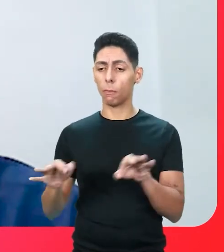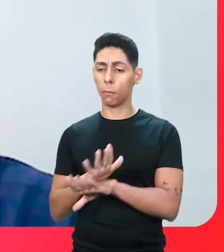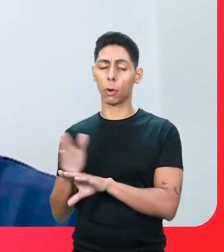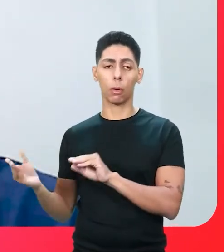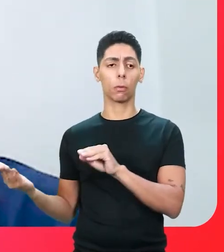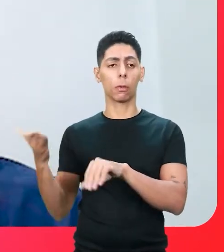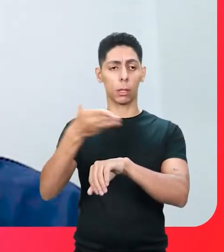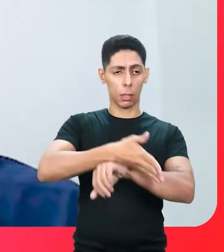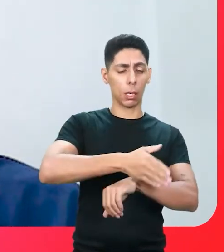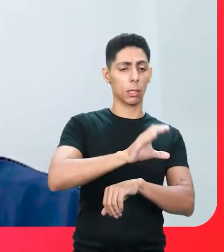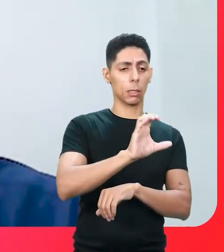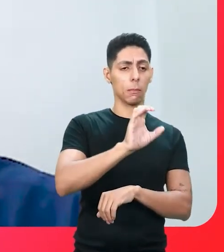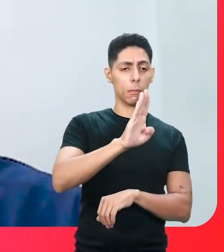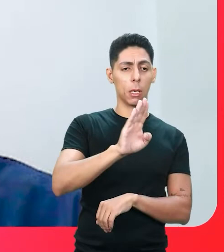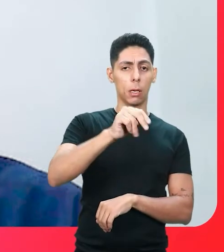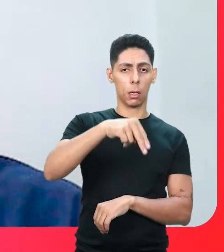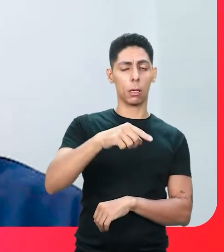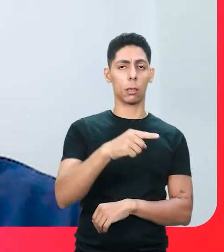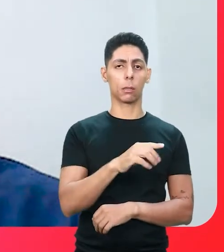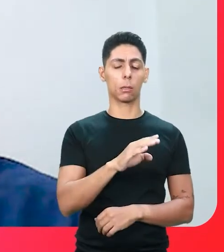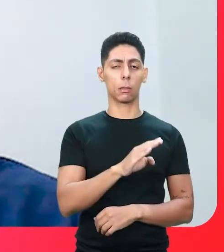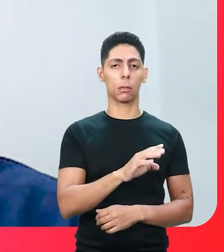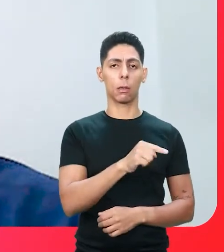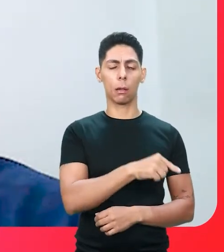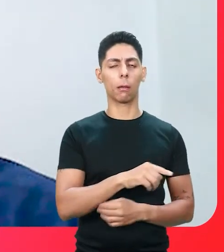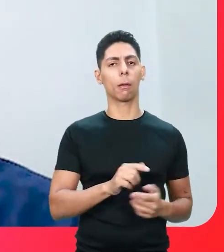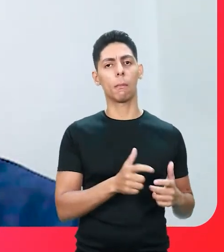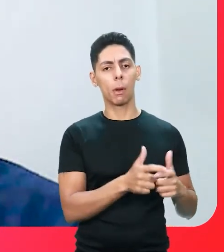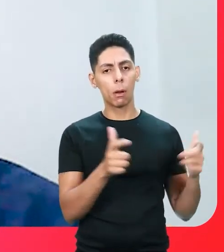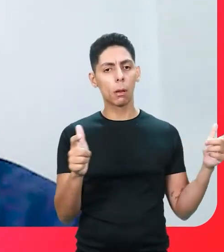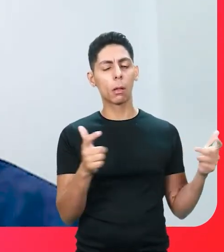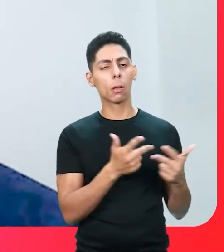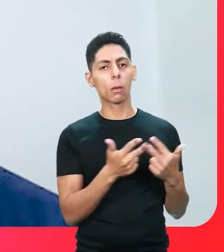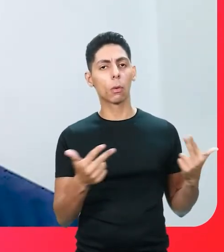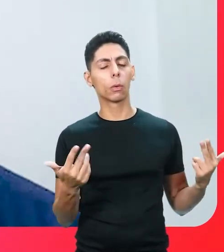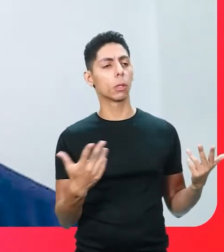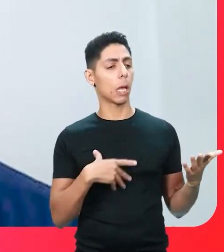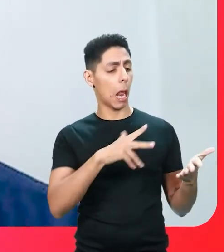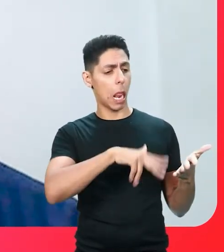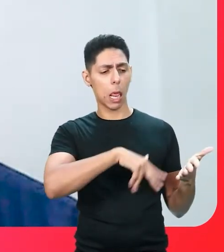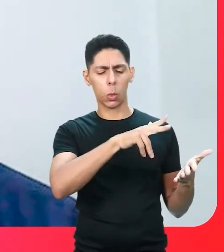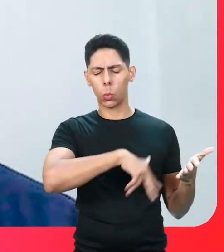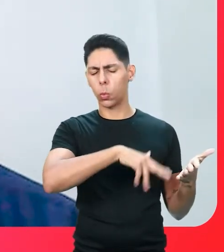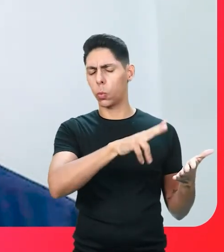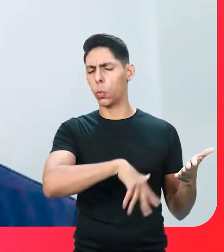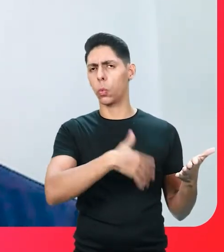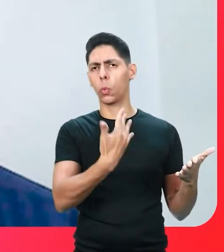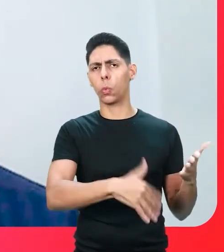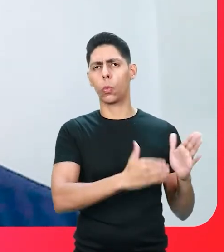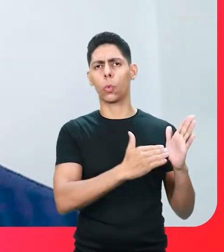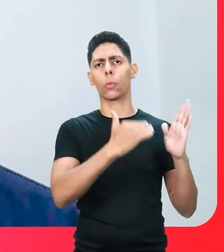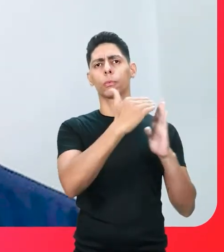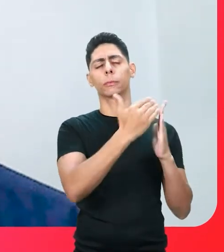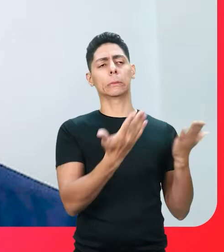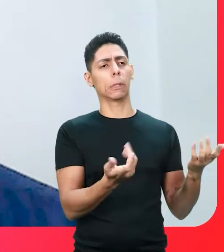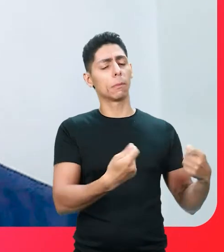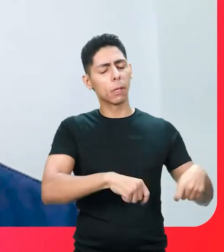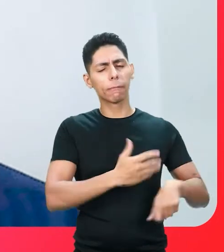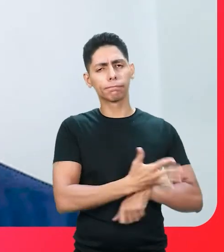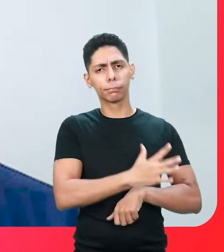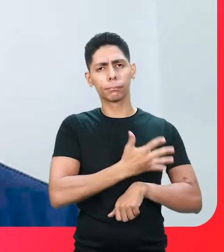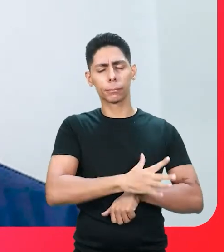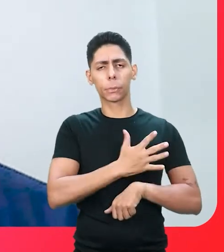de 96. Na CBN, a maior parte das coisas que eu fazia tinha muita leitura. Então, eu tive... Não, e o que é